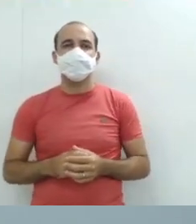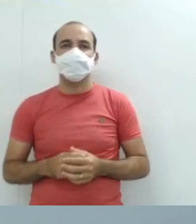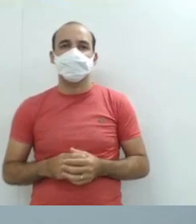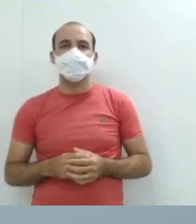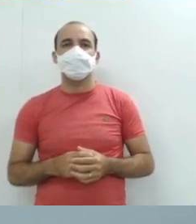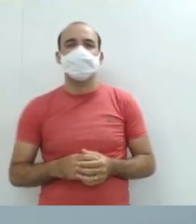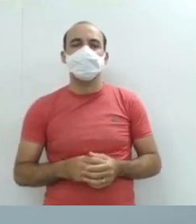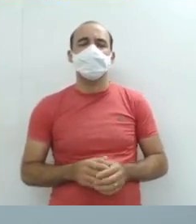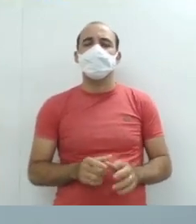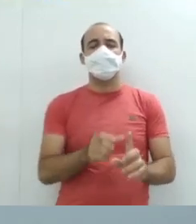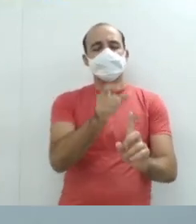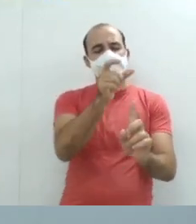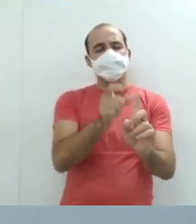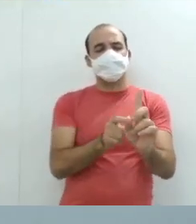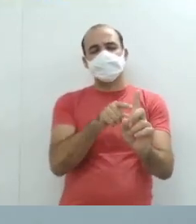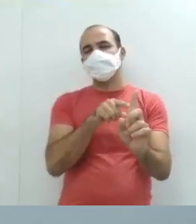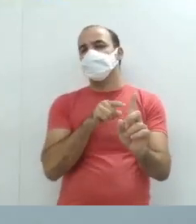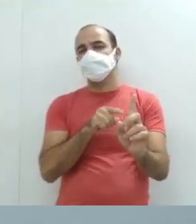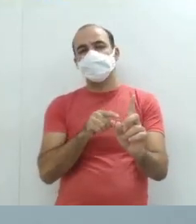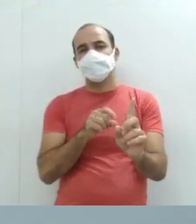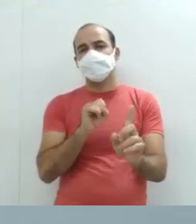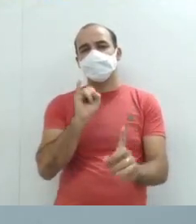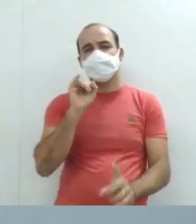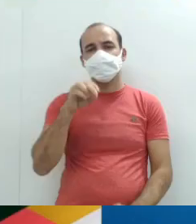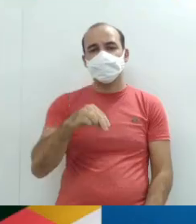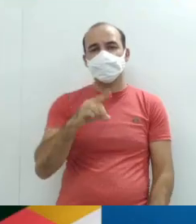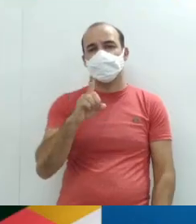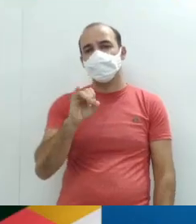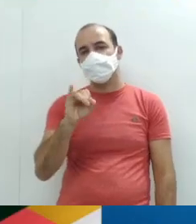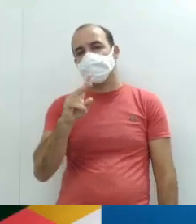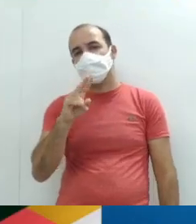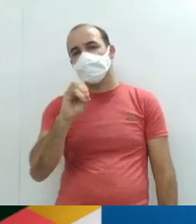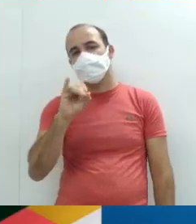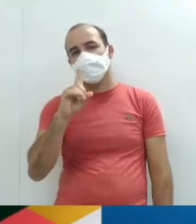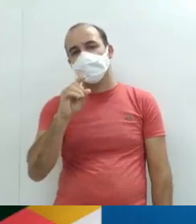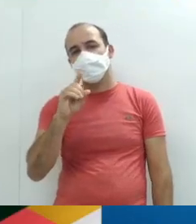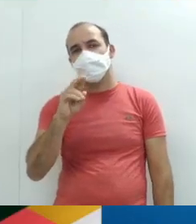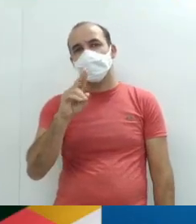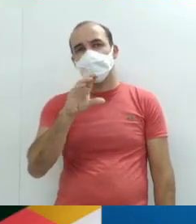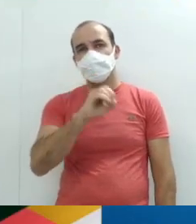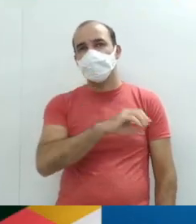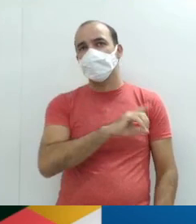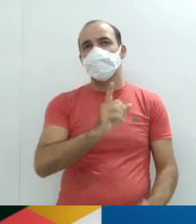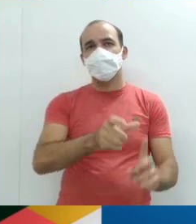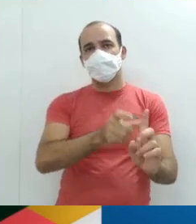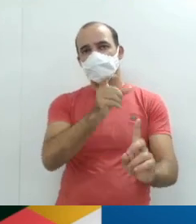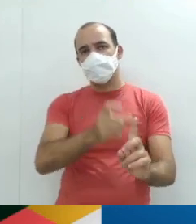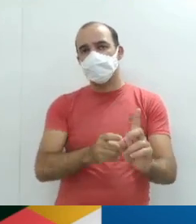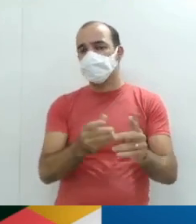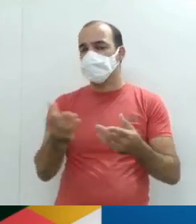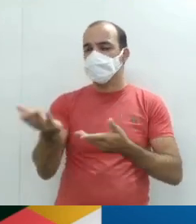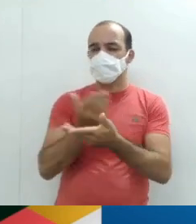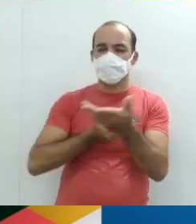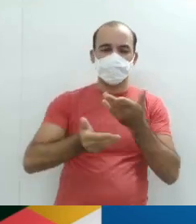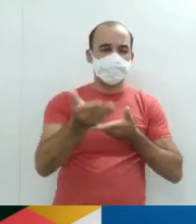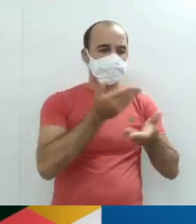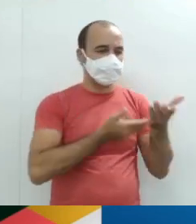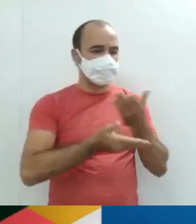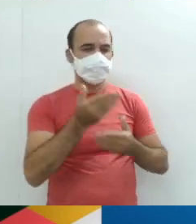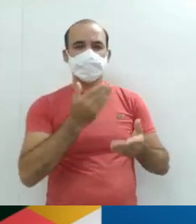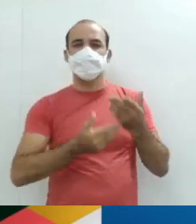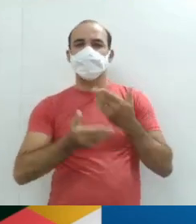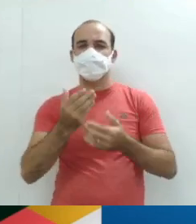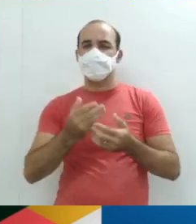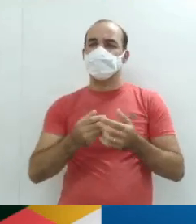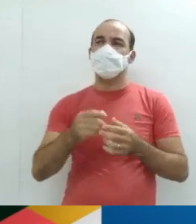sobre indivíduo, sociedade e a relação que ele tem com a sociedade e a cultura, algumas coisas começam a vir à